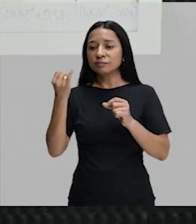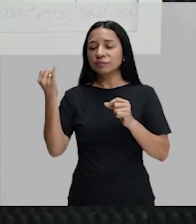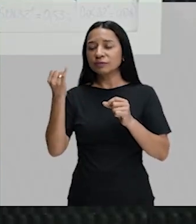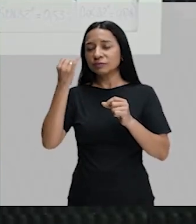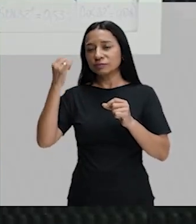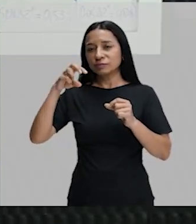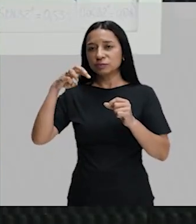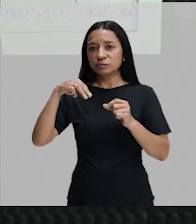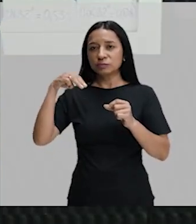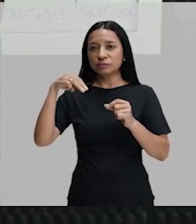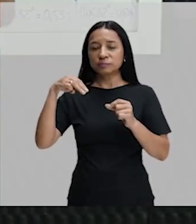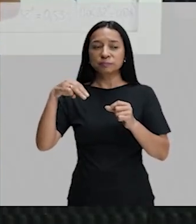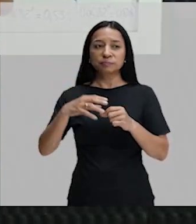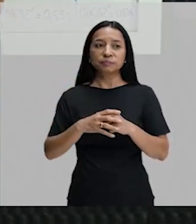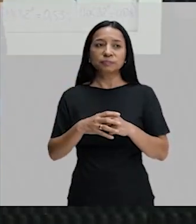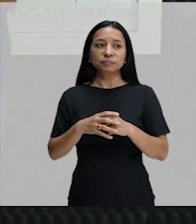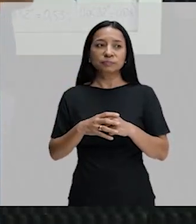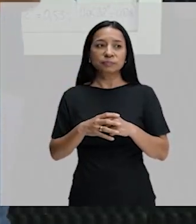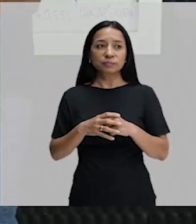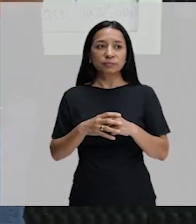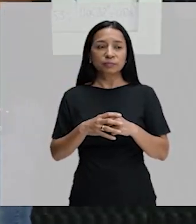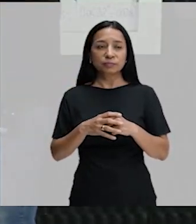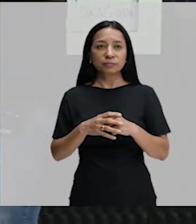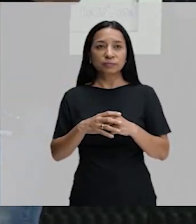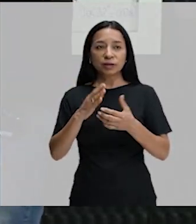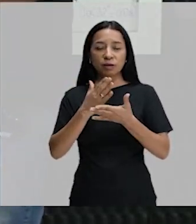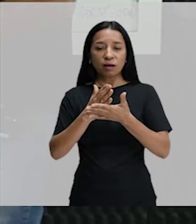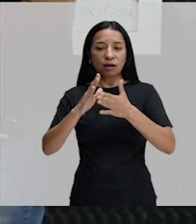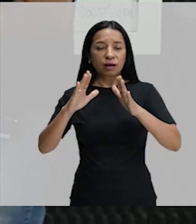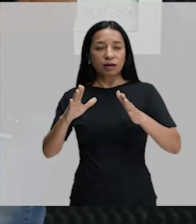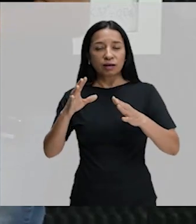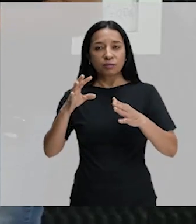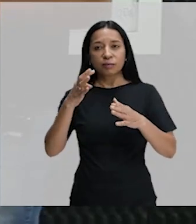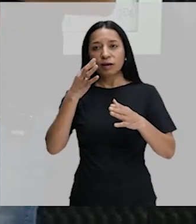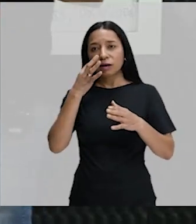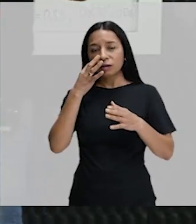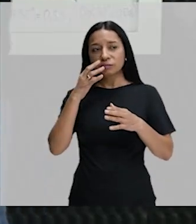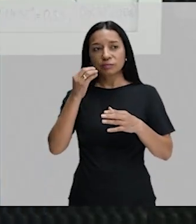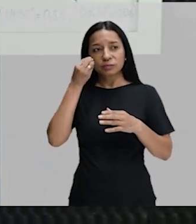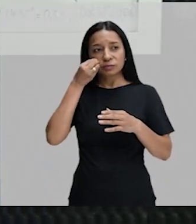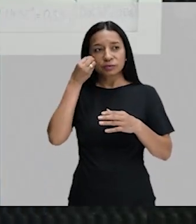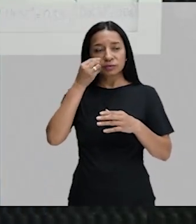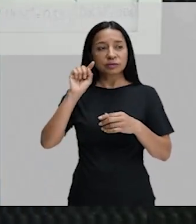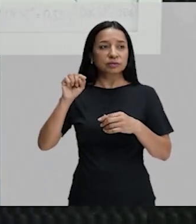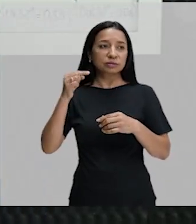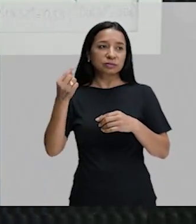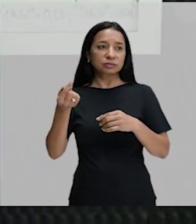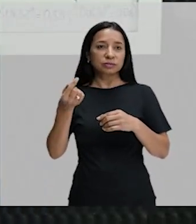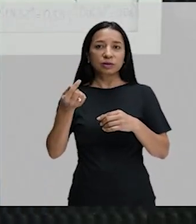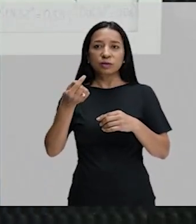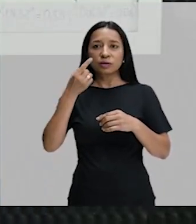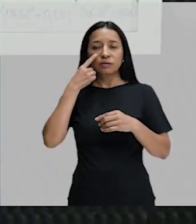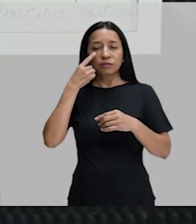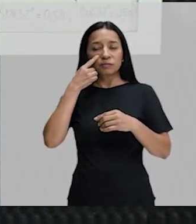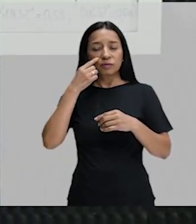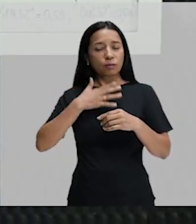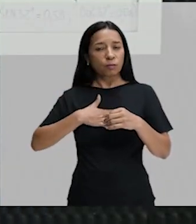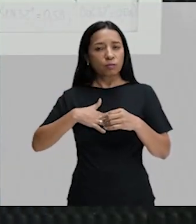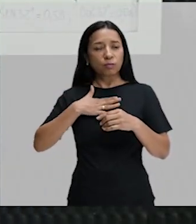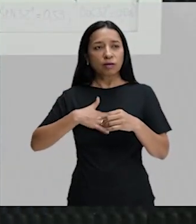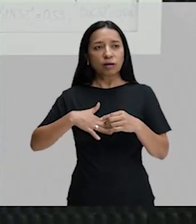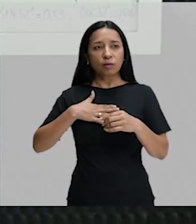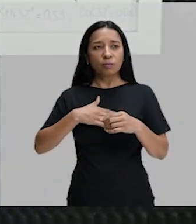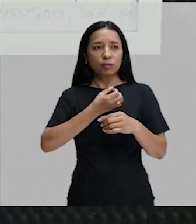né? Certo, para fechar, turma, as nossas observações, depois a gente vai analisar esses números aqui com calma. Vai chegar